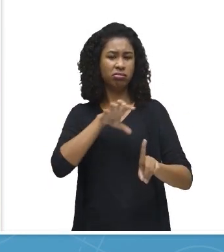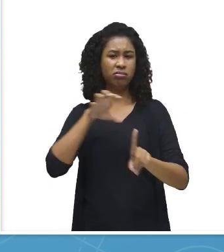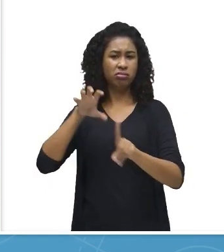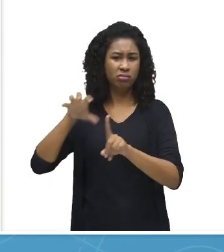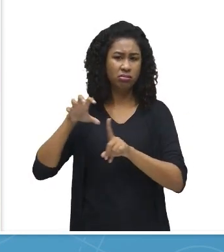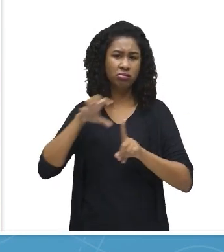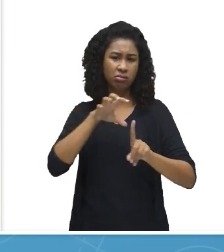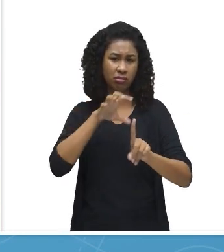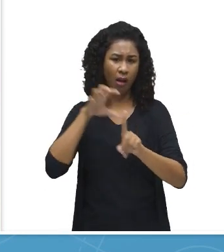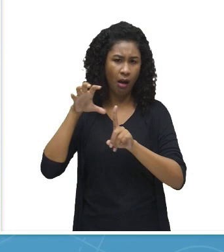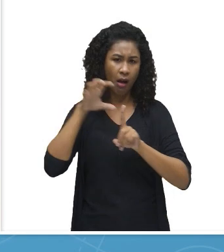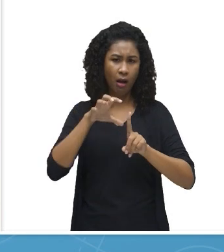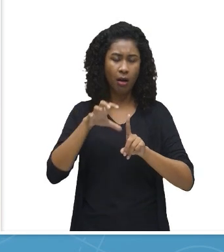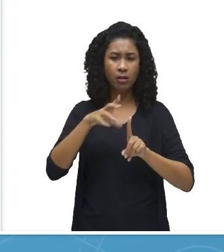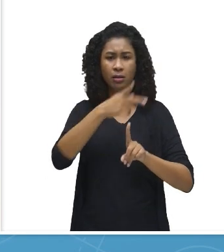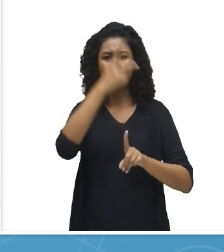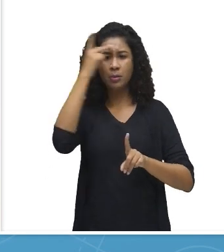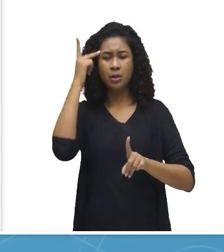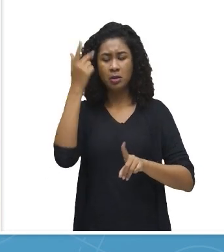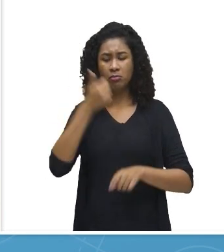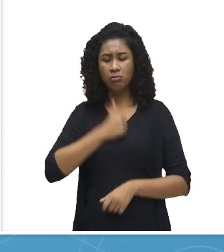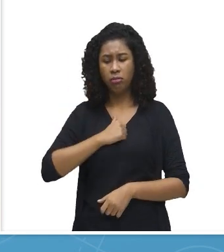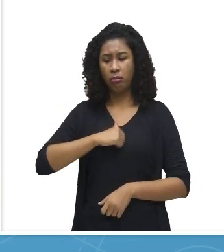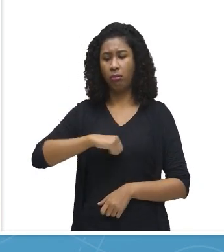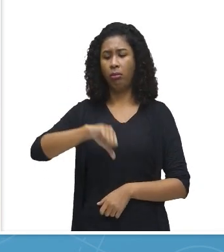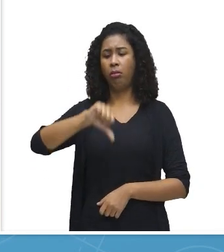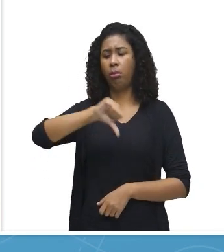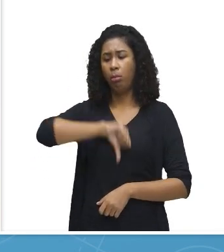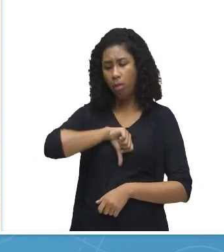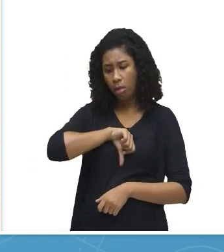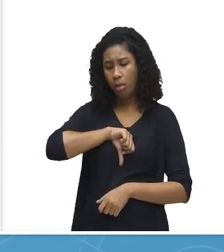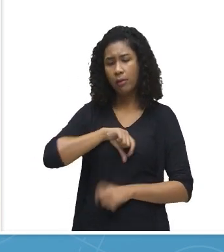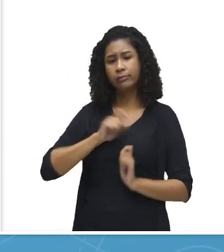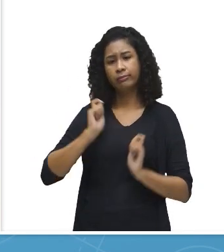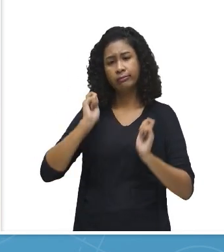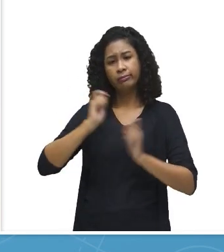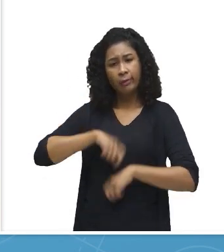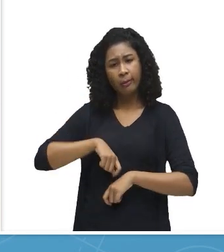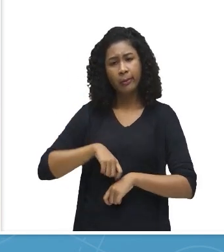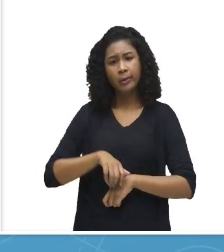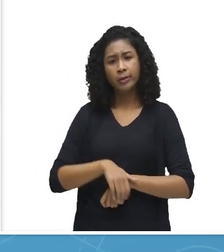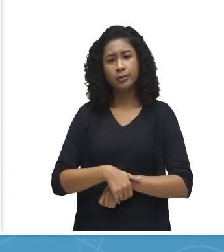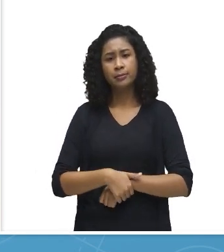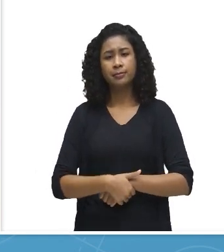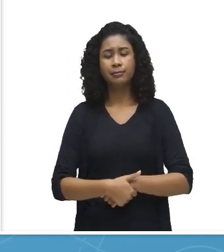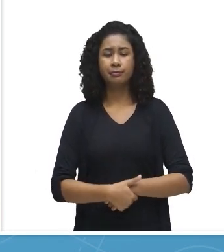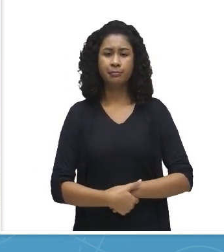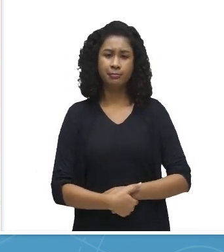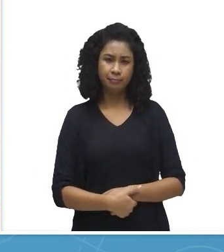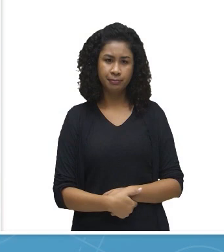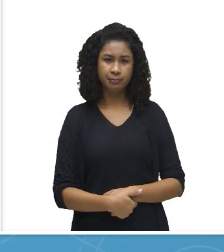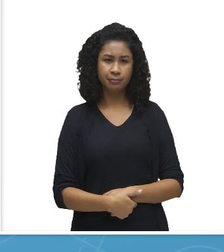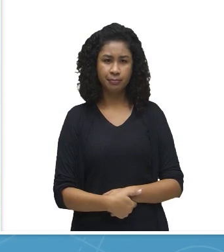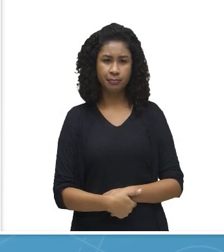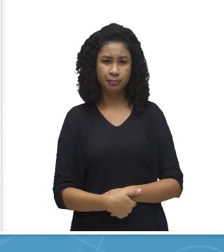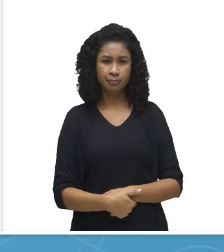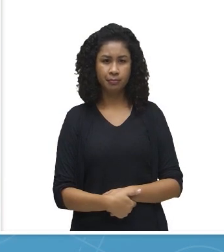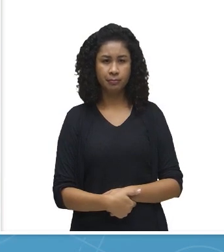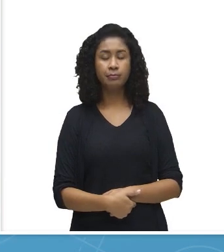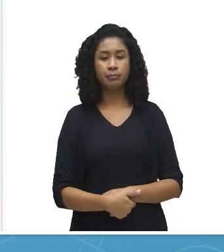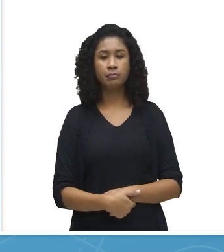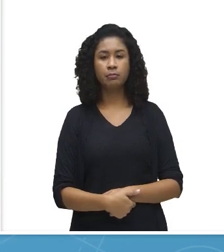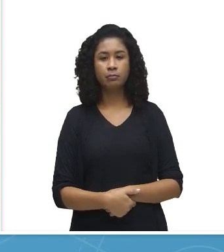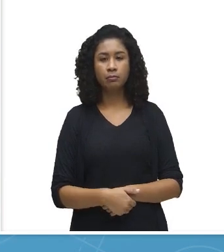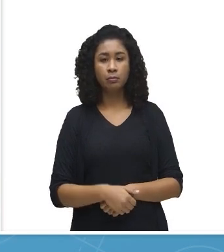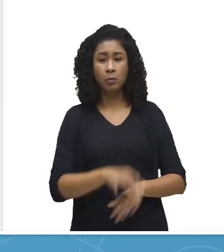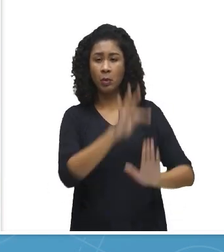mídia acabam diminuindo a autoestima das pessoas a troco de nada. A partir das